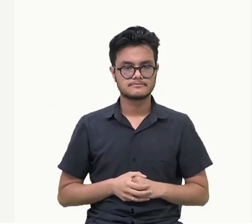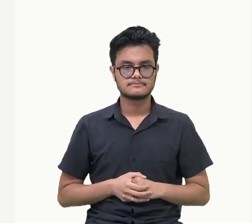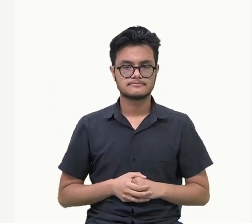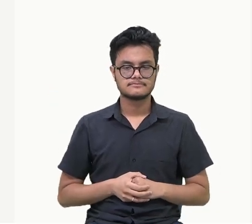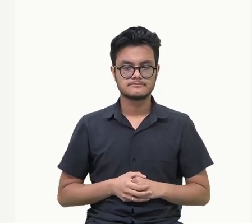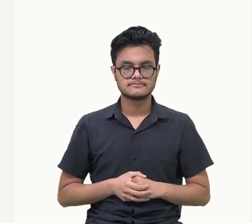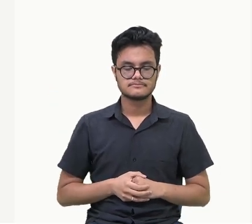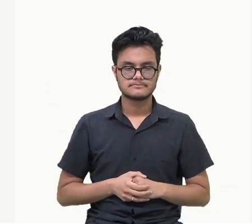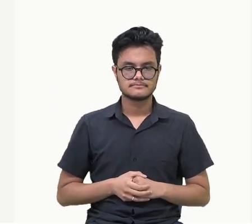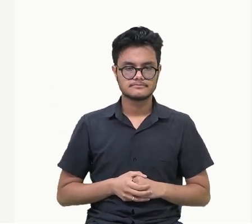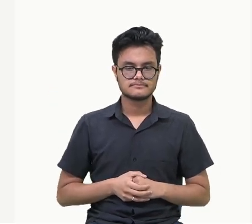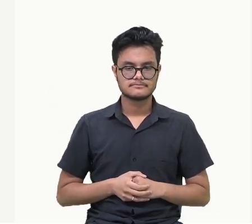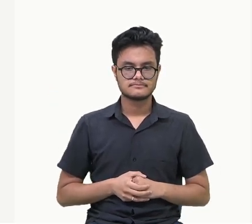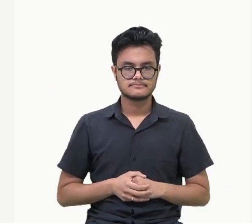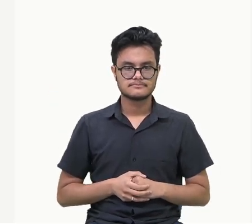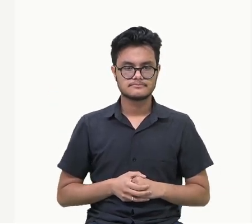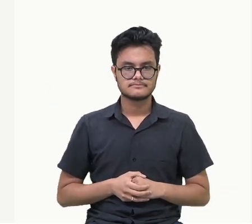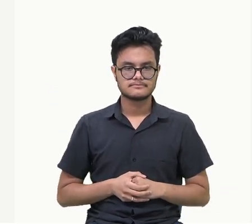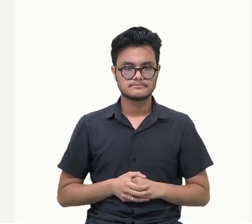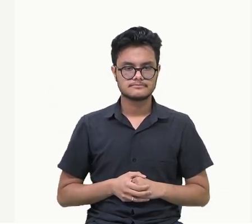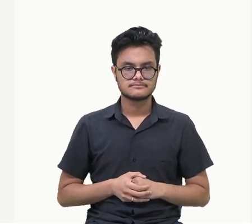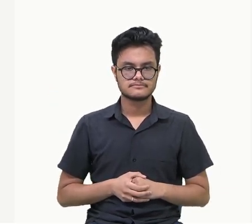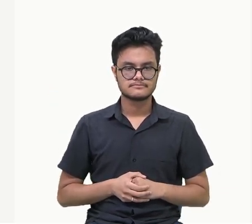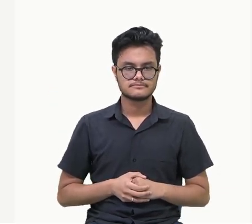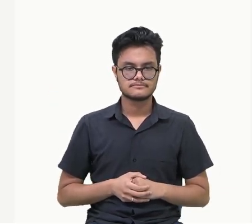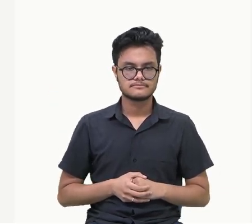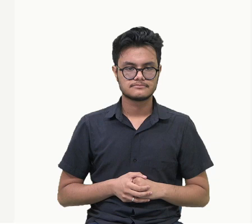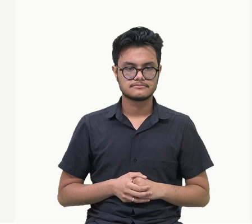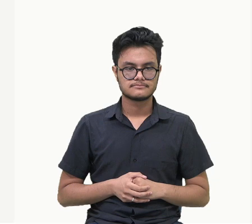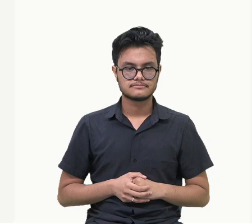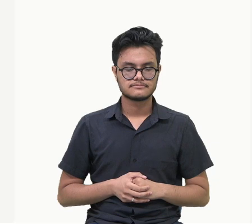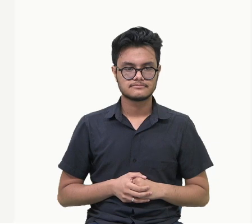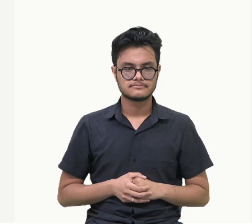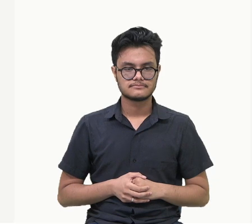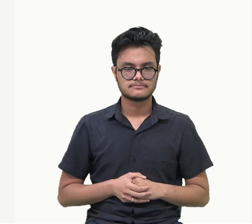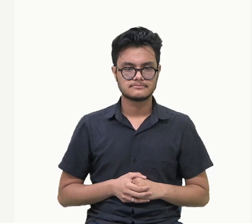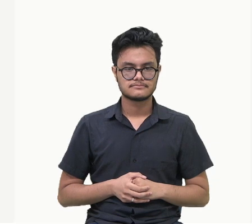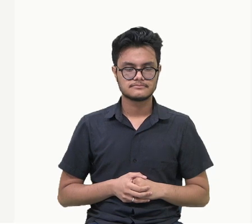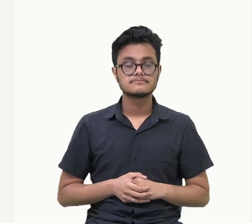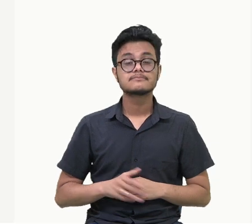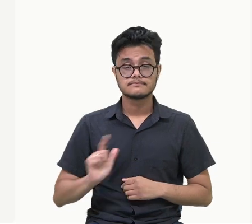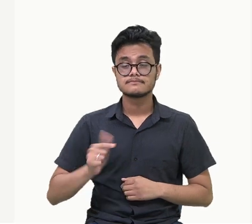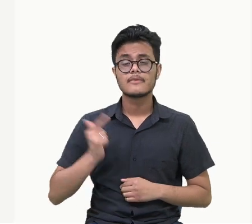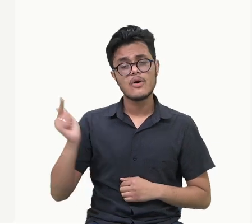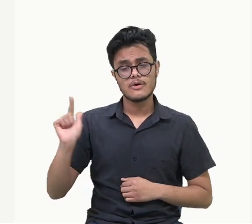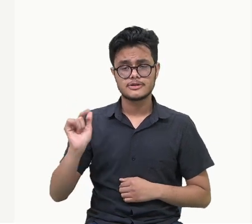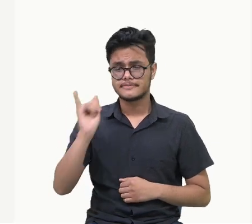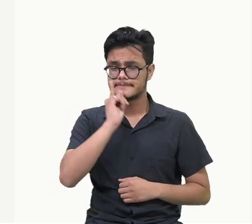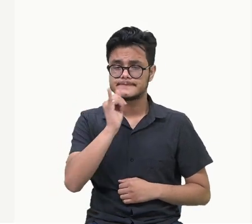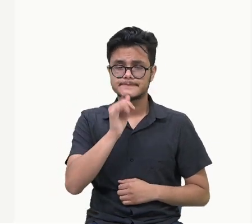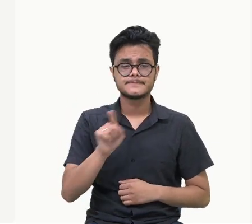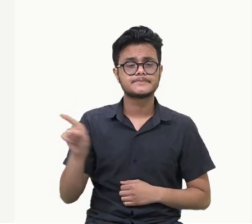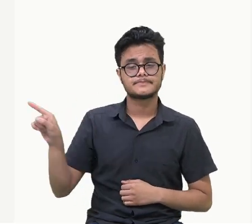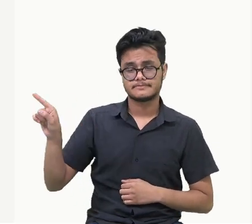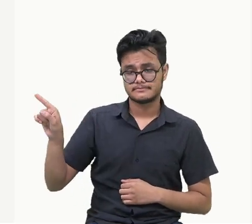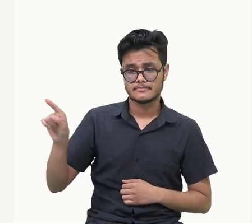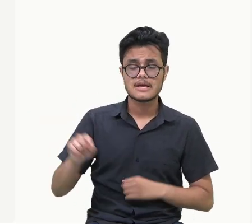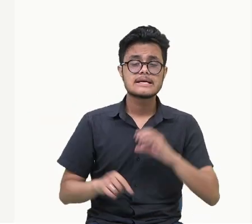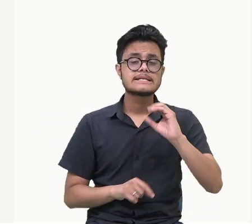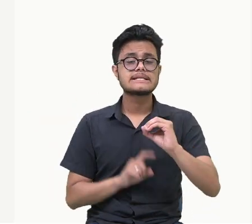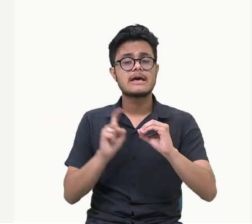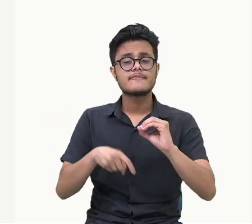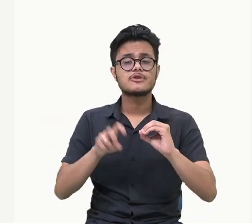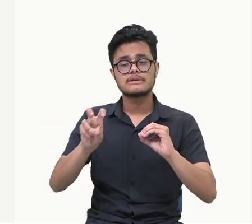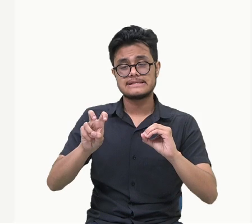tá? Esse aqui foi o exemplo que nós acabamos de trabalhar, mas nós temos esse aqui, por exemplo,